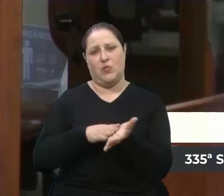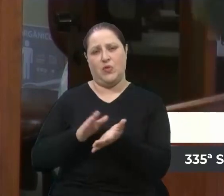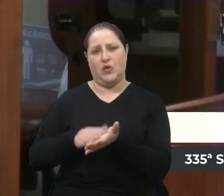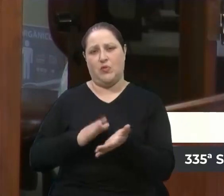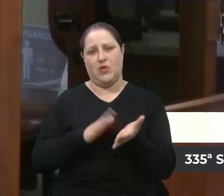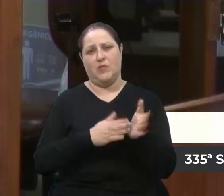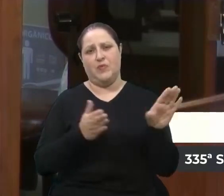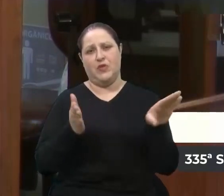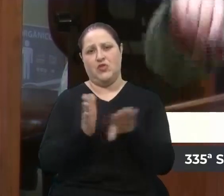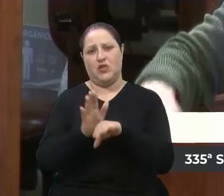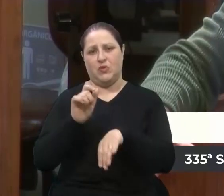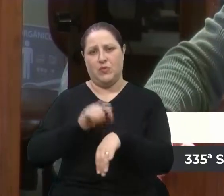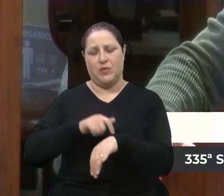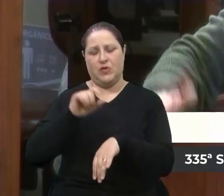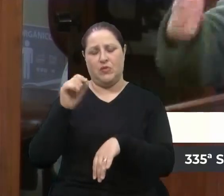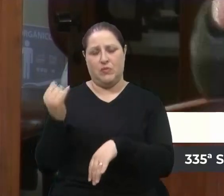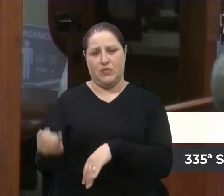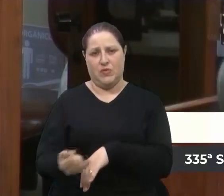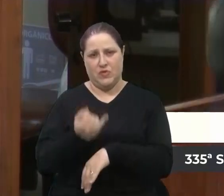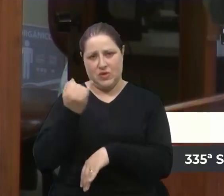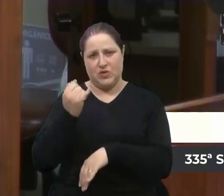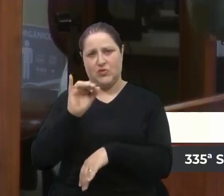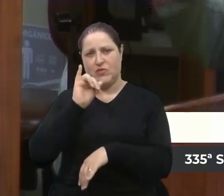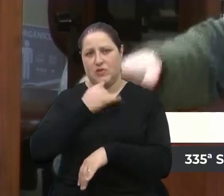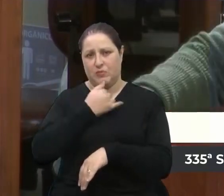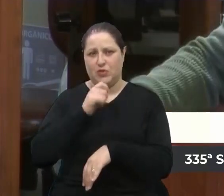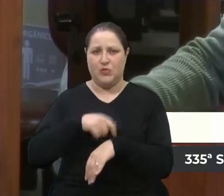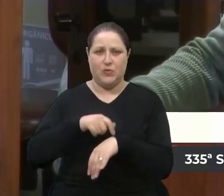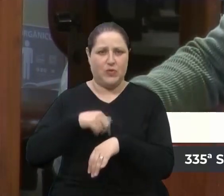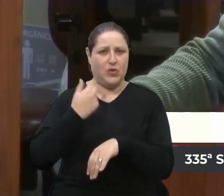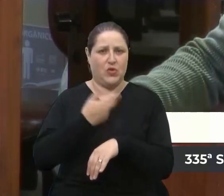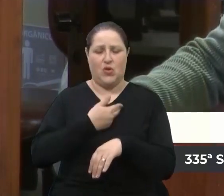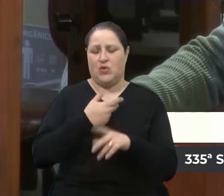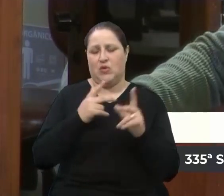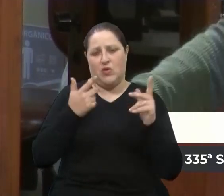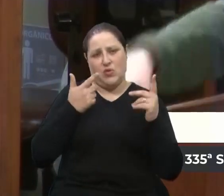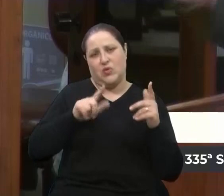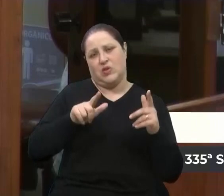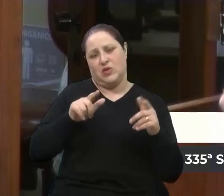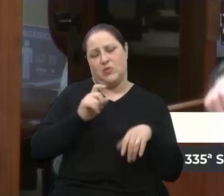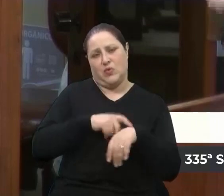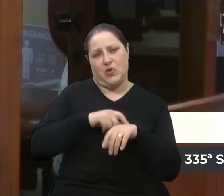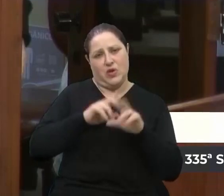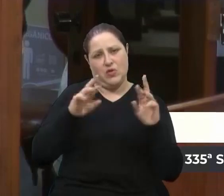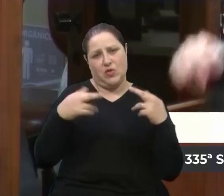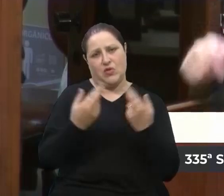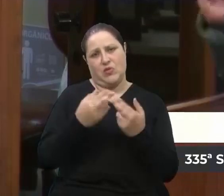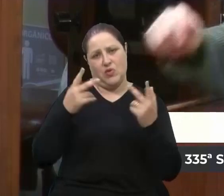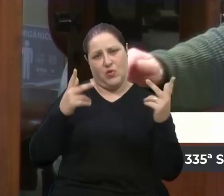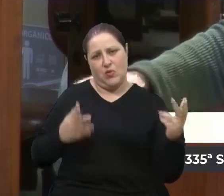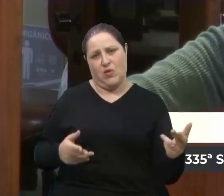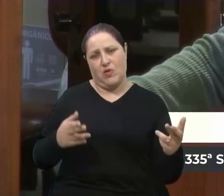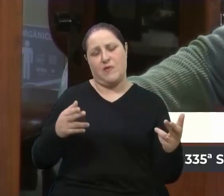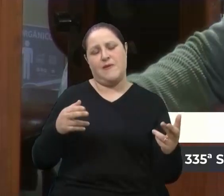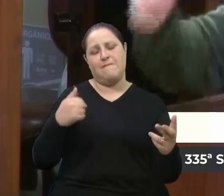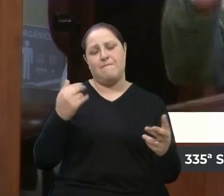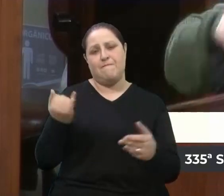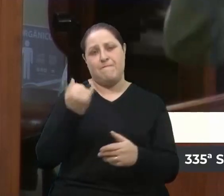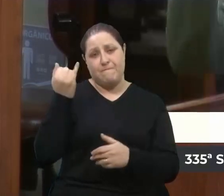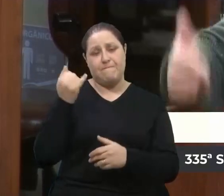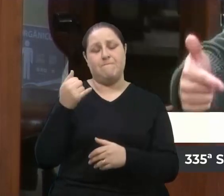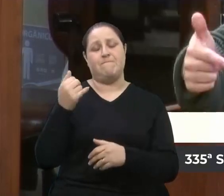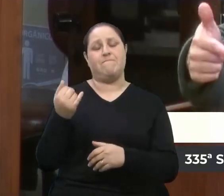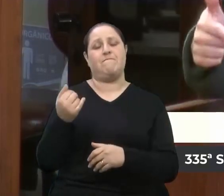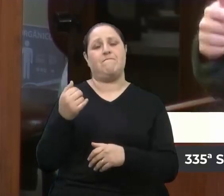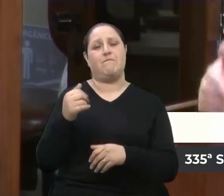chega num momento importante desse, infelizmente foi o horário que a gente conseguiu, em horário de sessão, mas é de extrema importância e relevância que vá o maior